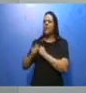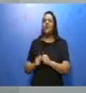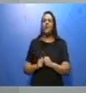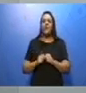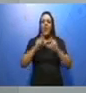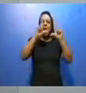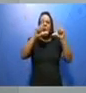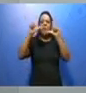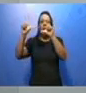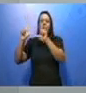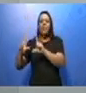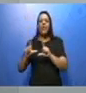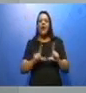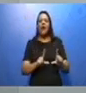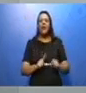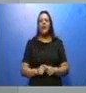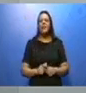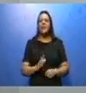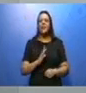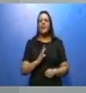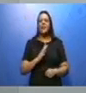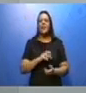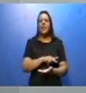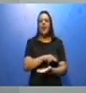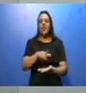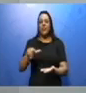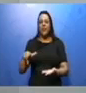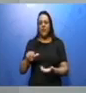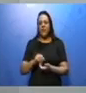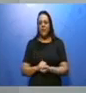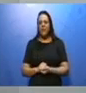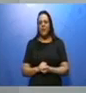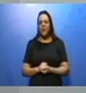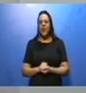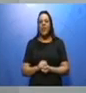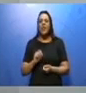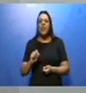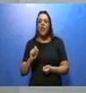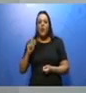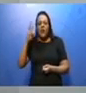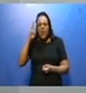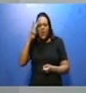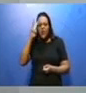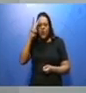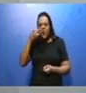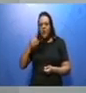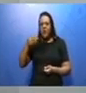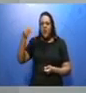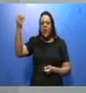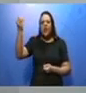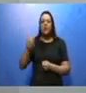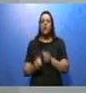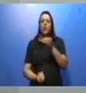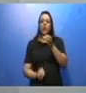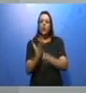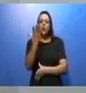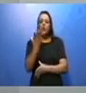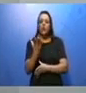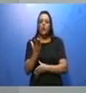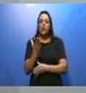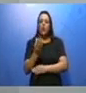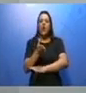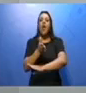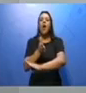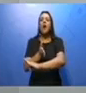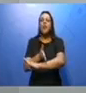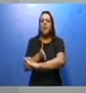cidades, E aí a gente sabe que os relatos de viagem, eles surgiram na Idade Média. Então, desde essa época, na Idade